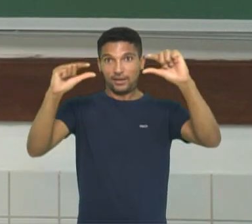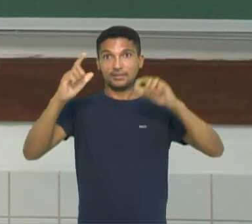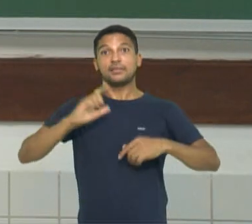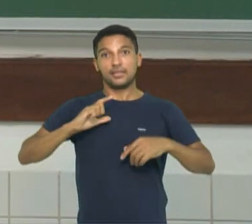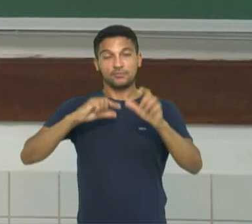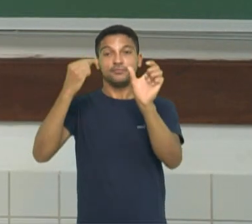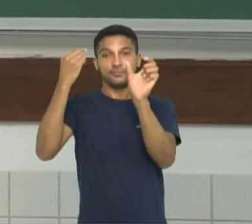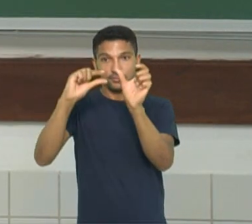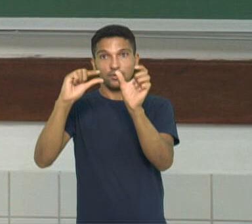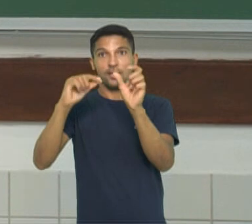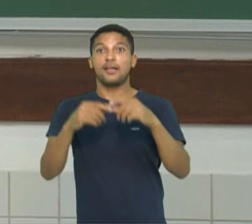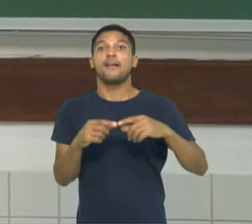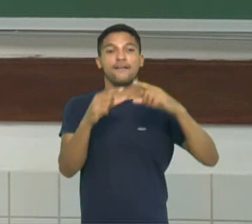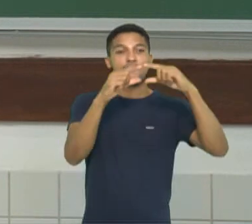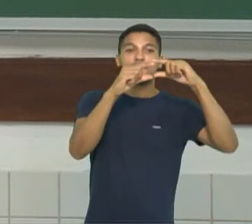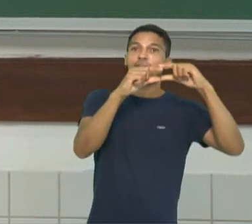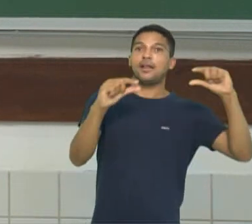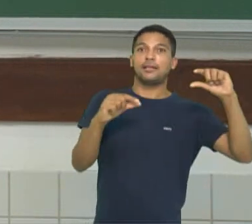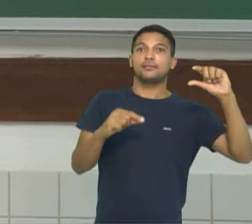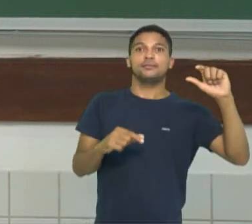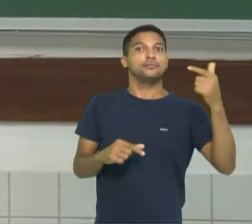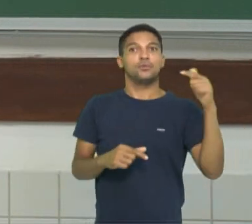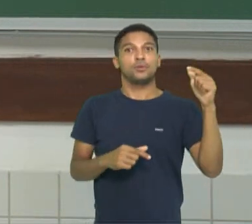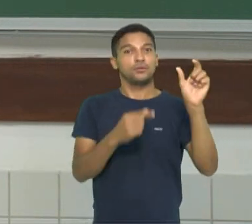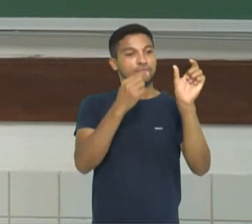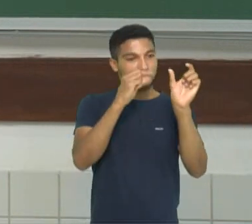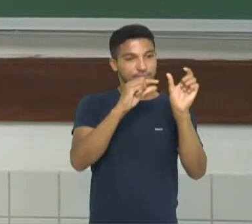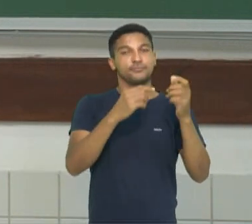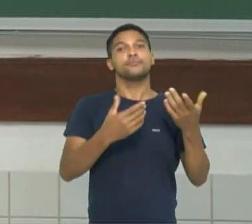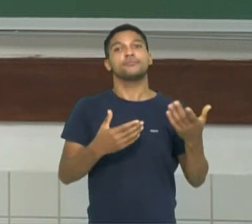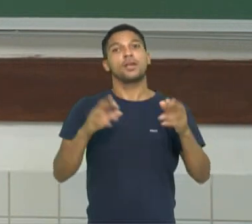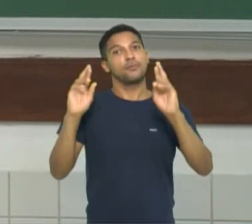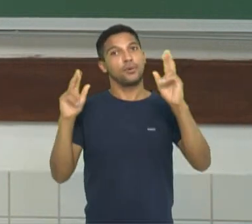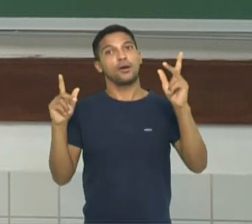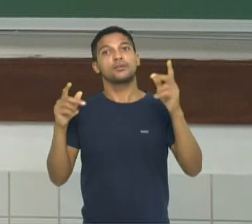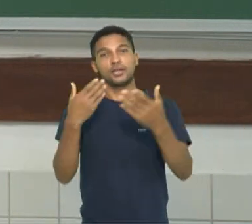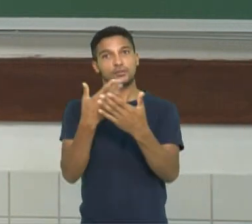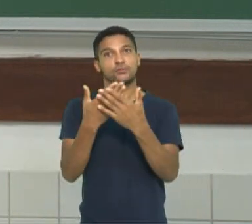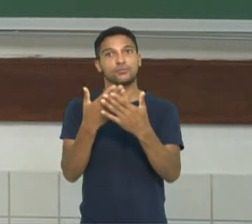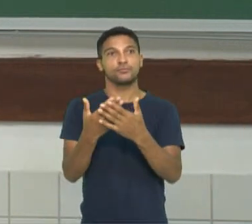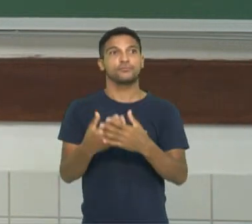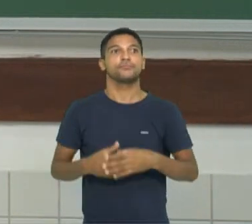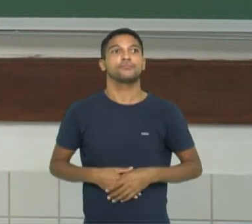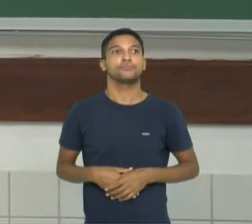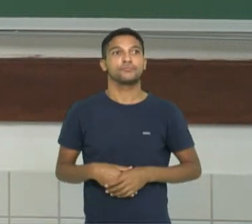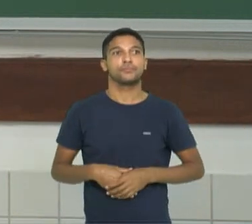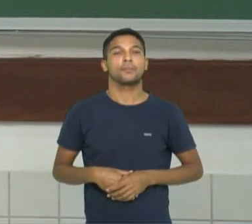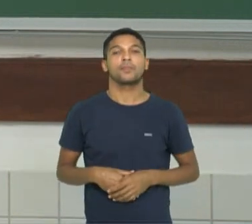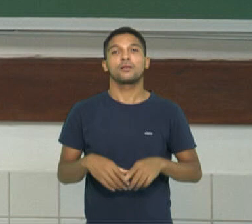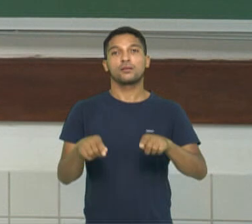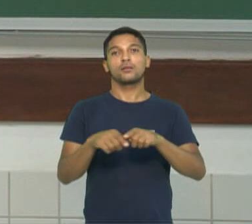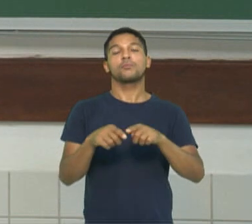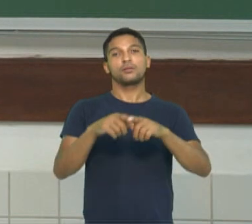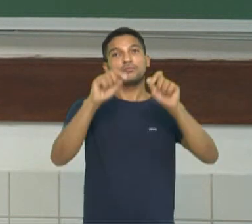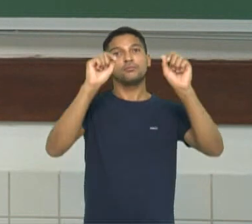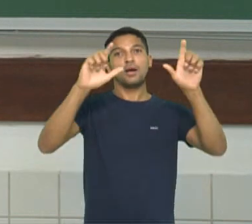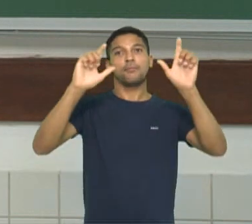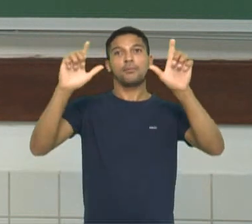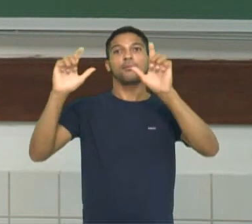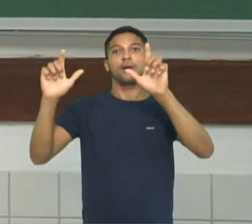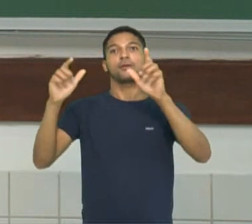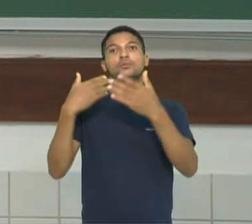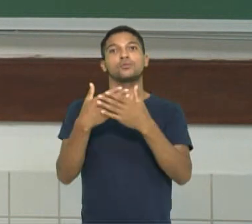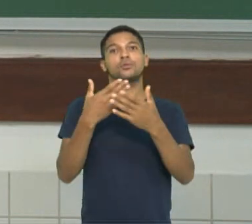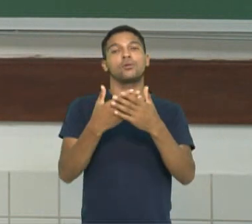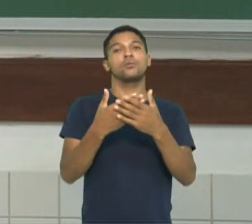conjunção. E fizemos a interpretação de textos com auxílio de material gráfico diverso, né? No caso, os quadrinhos.